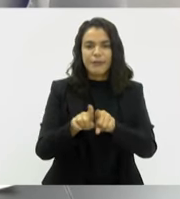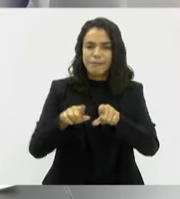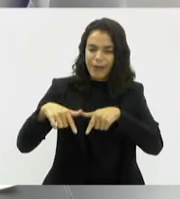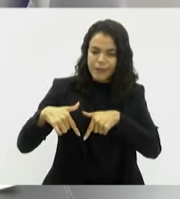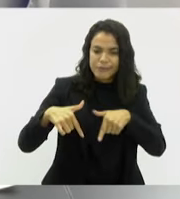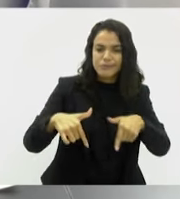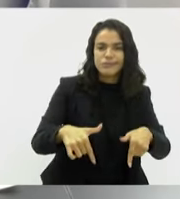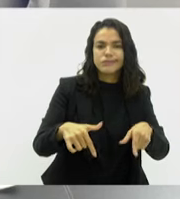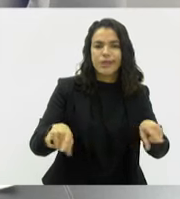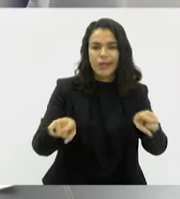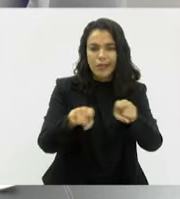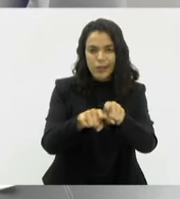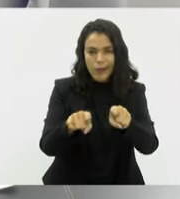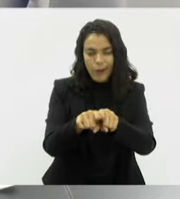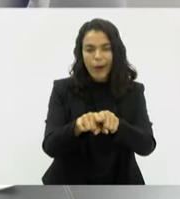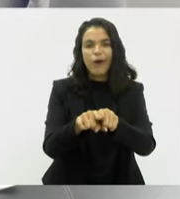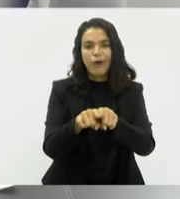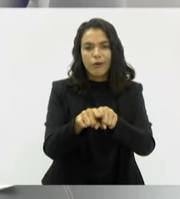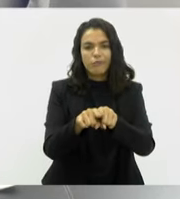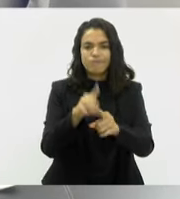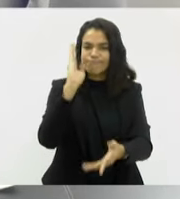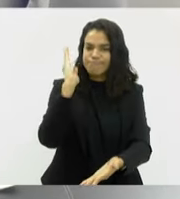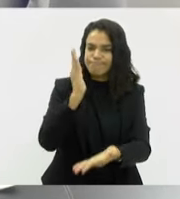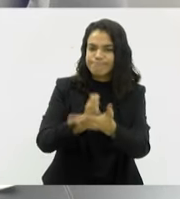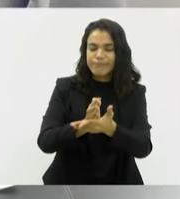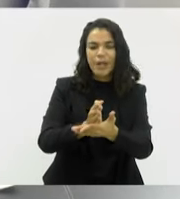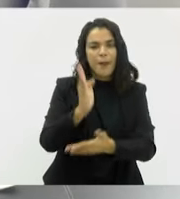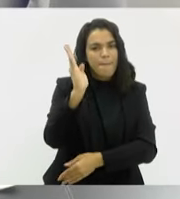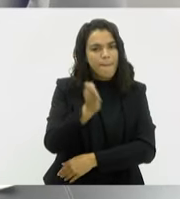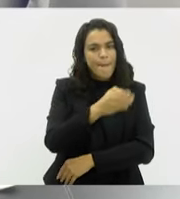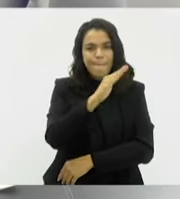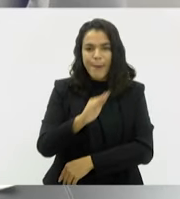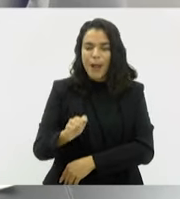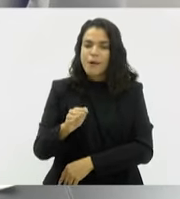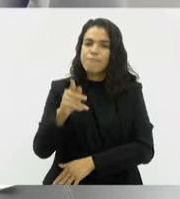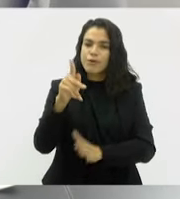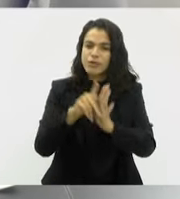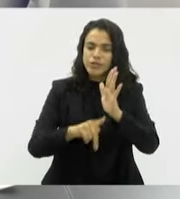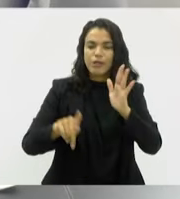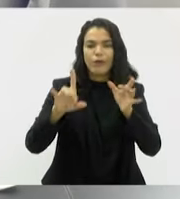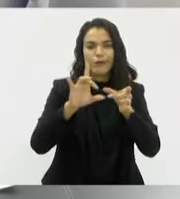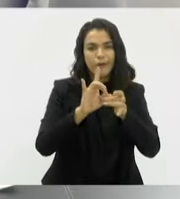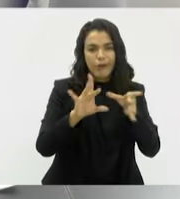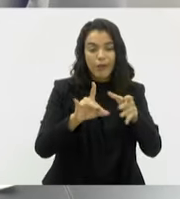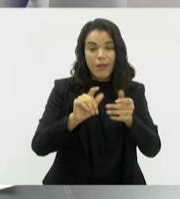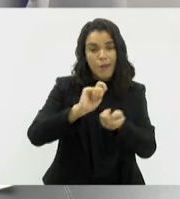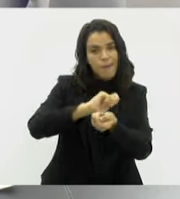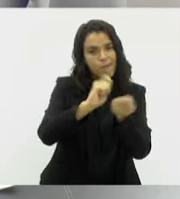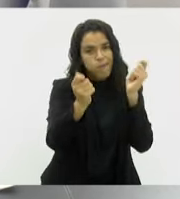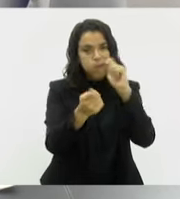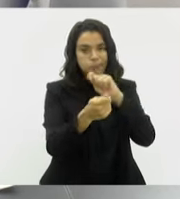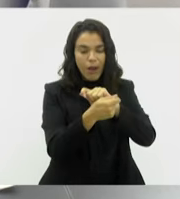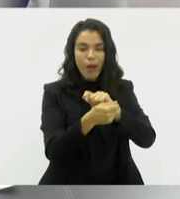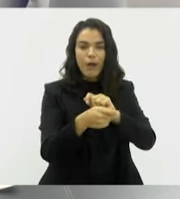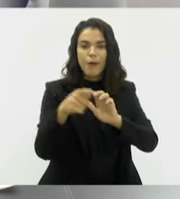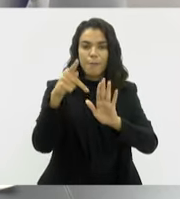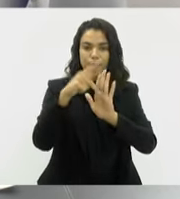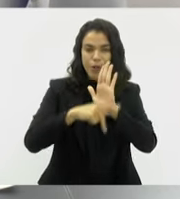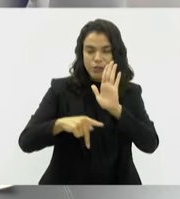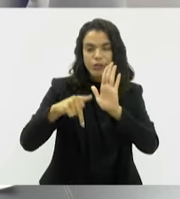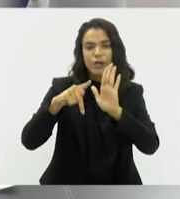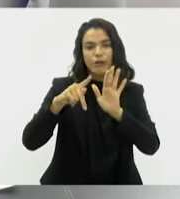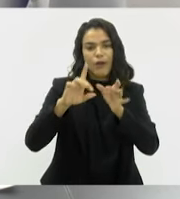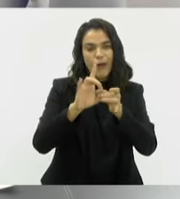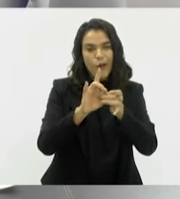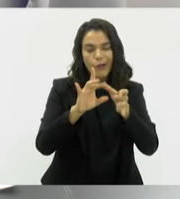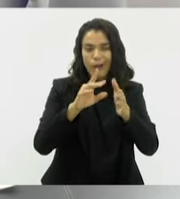dessa forma, de extirpar os projetos autorizativos e as transformações de projetos